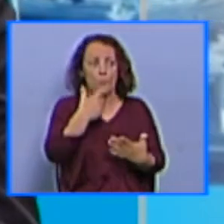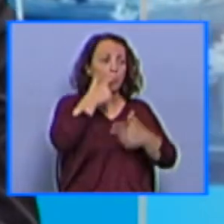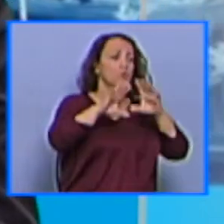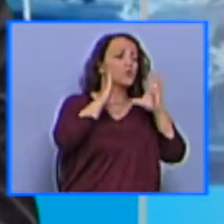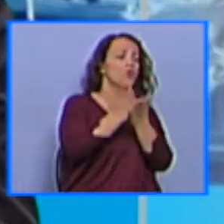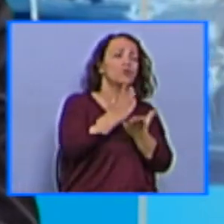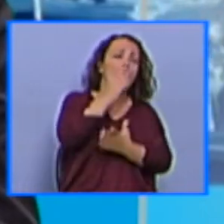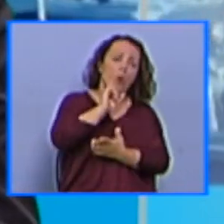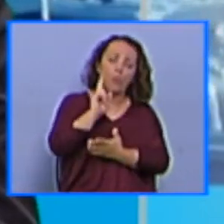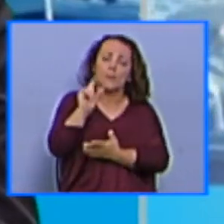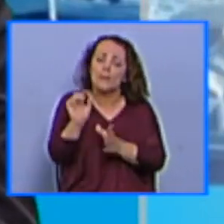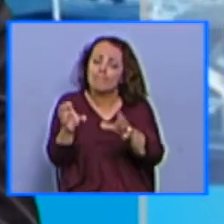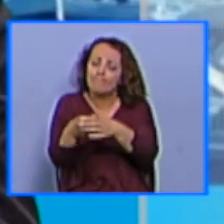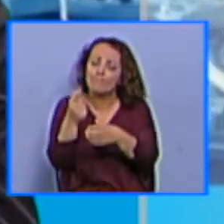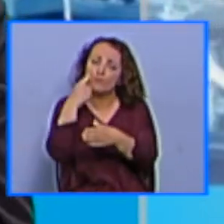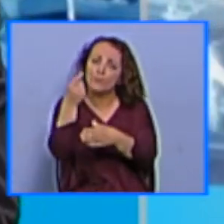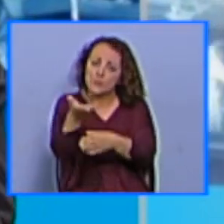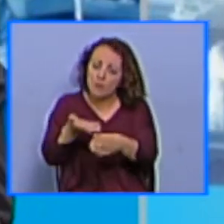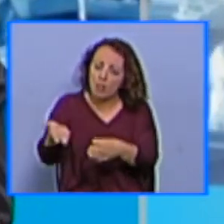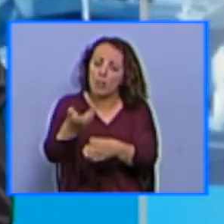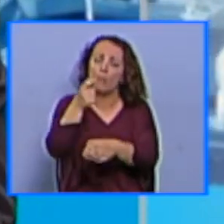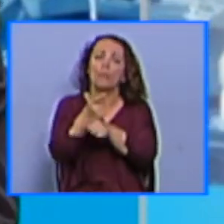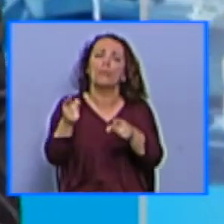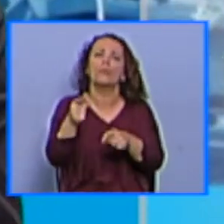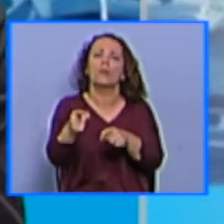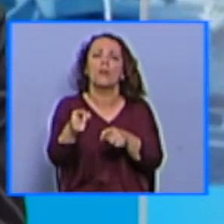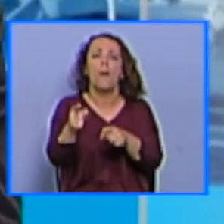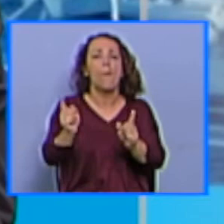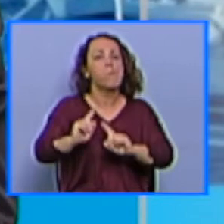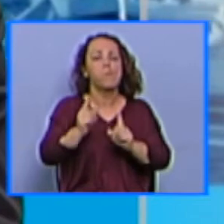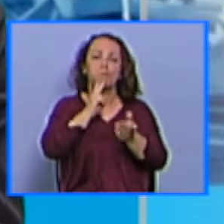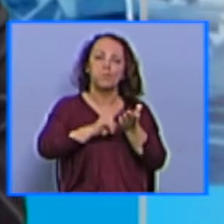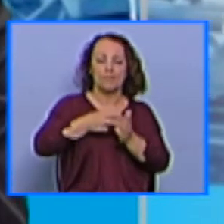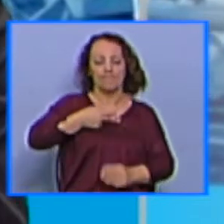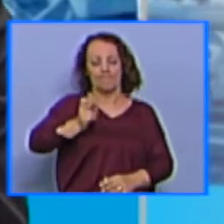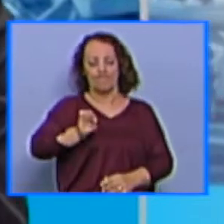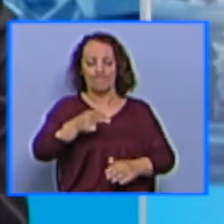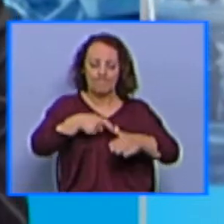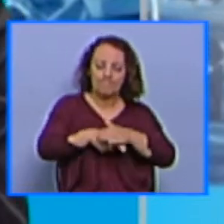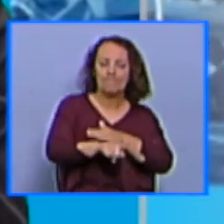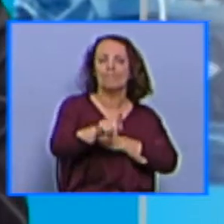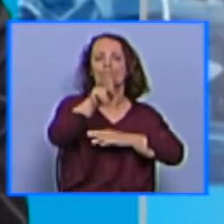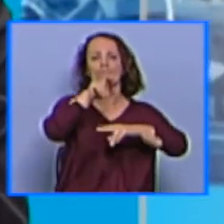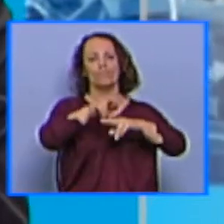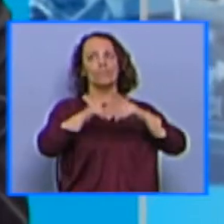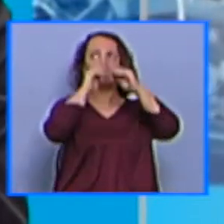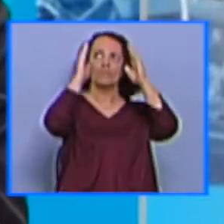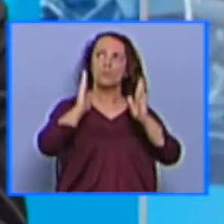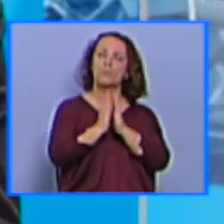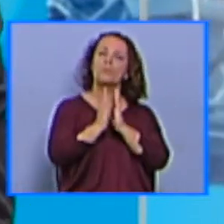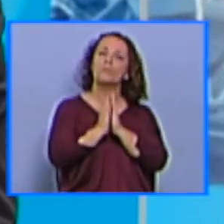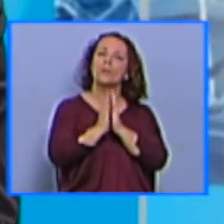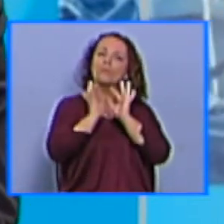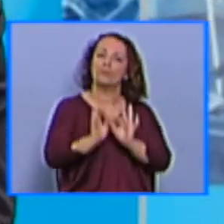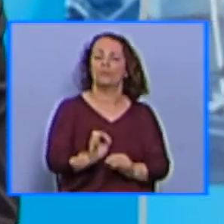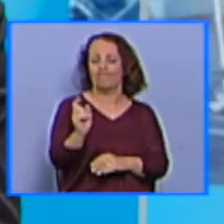particular, por não terem acesso à participação física na celebração da Eucaristia. É desejo